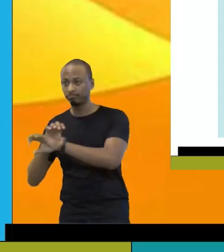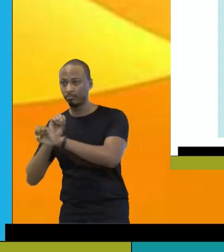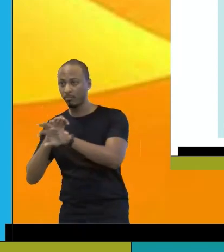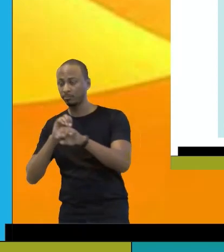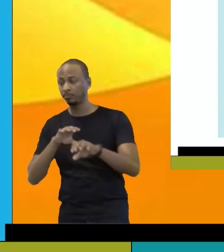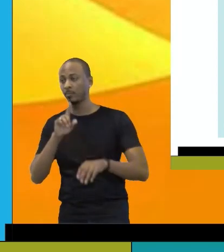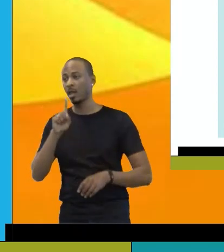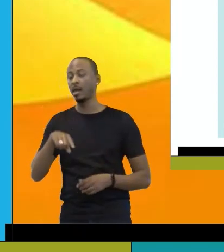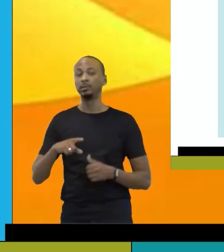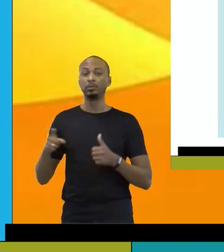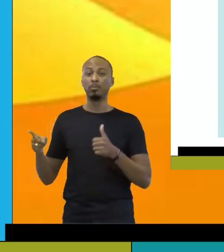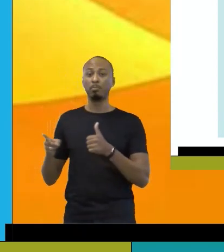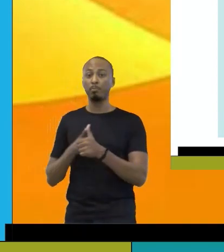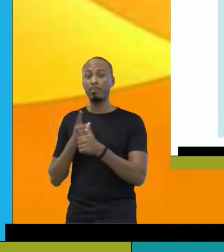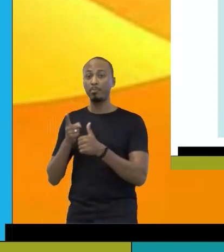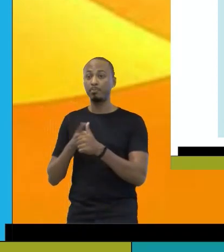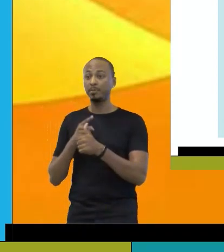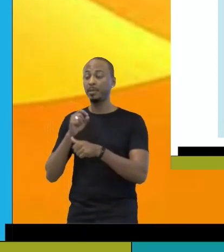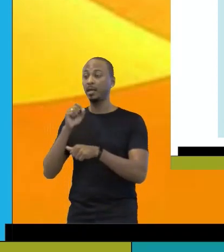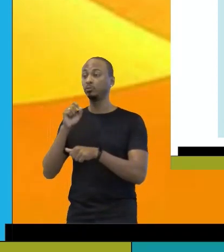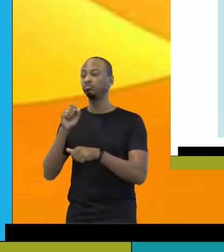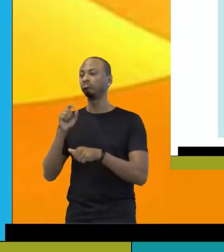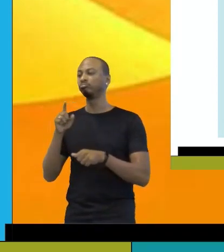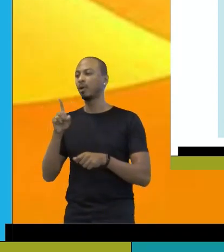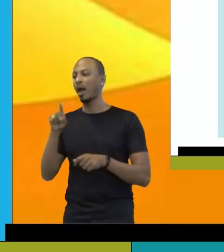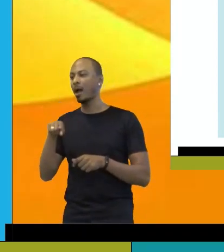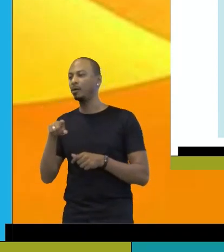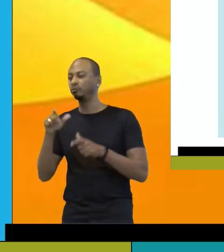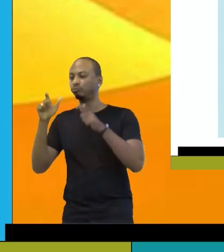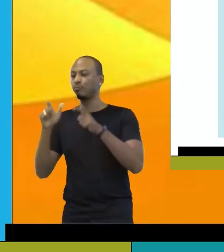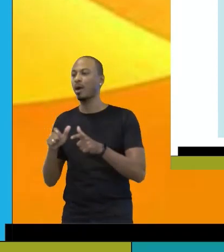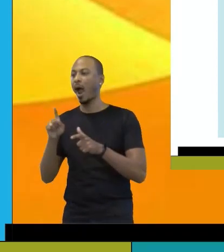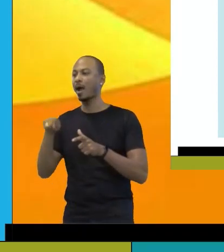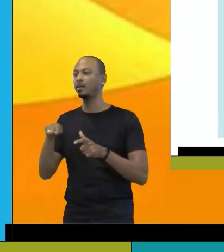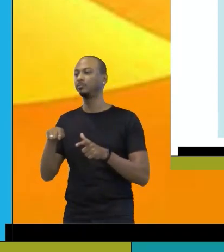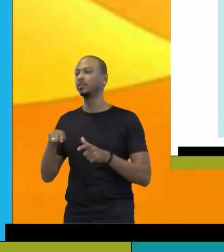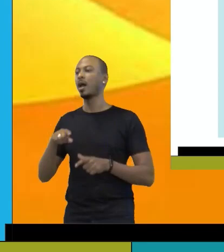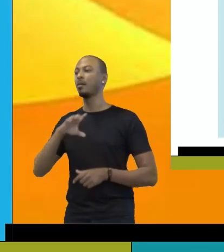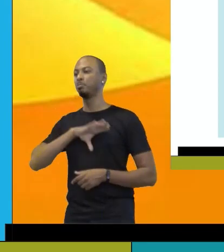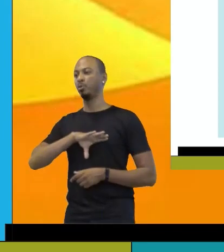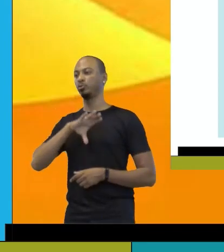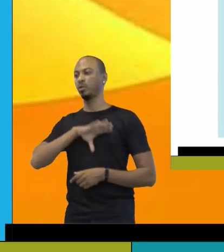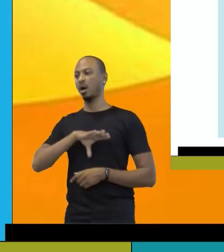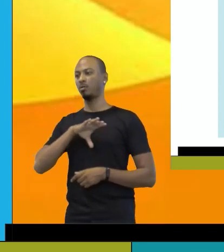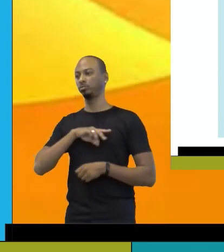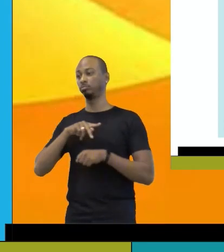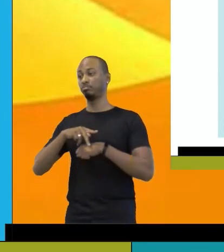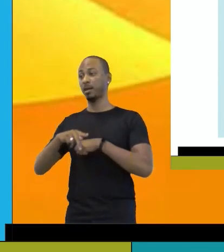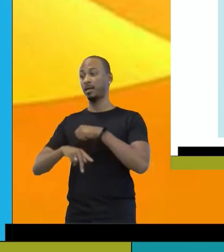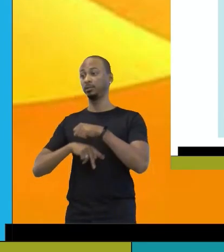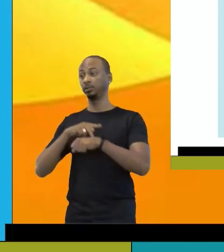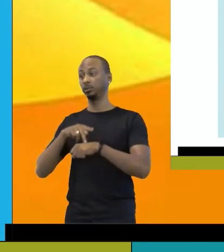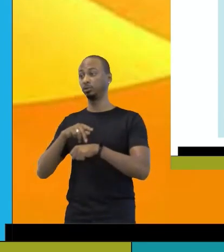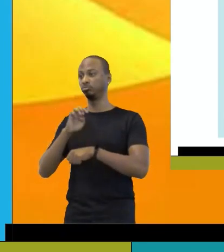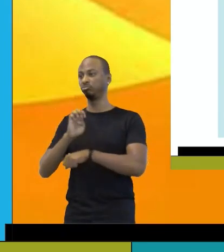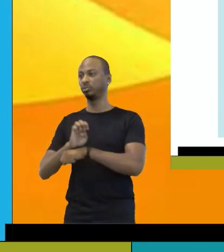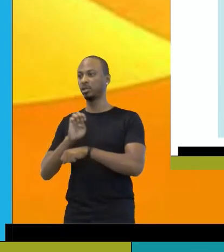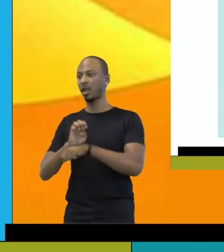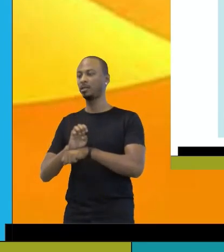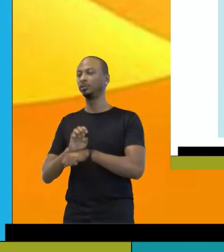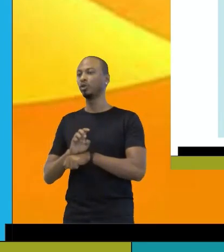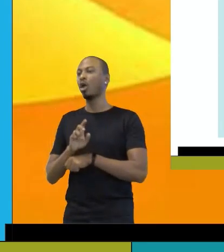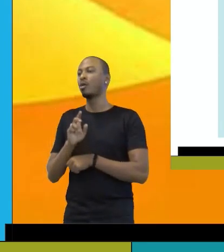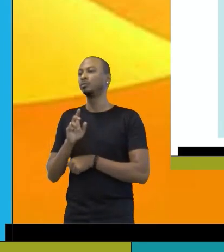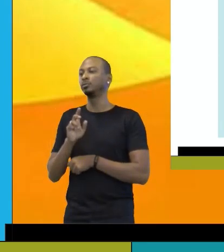ninguém mais, ninguém menos do que Portugal. Portugal foi o primeiro estado nacional moderno. O fato